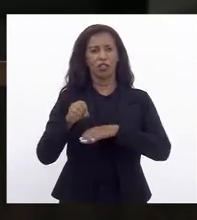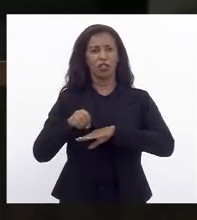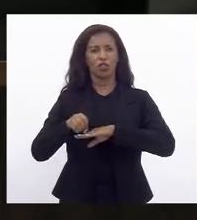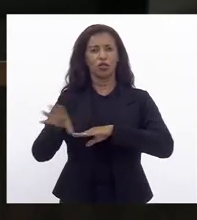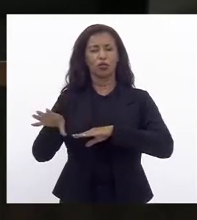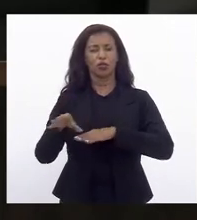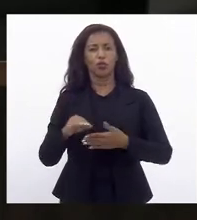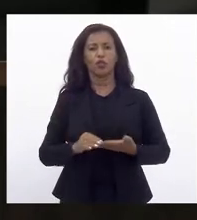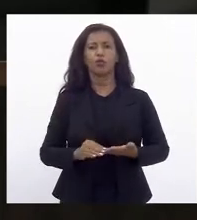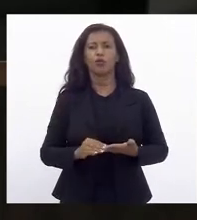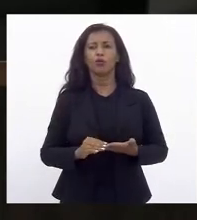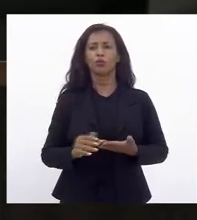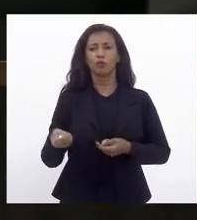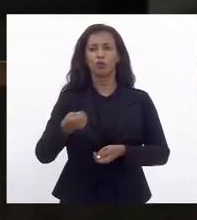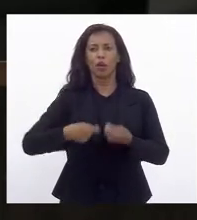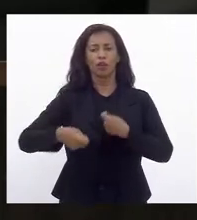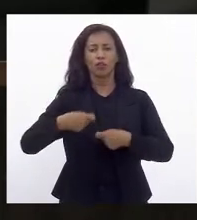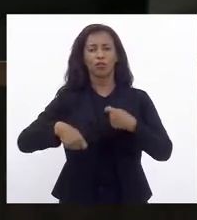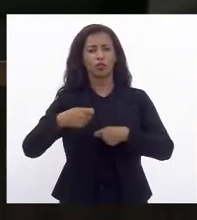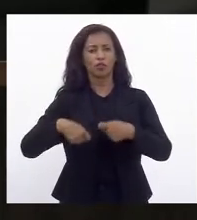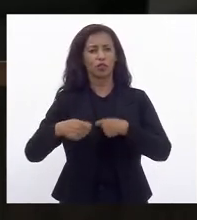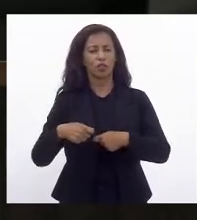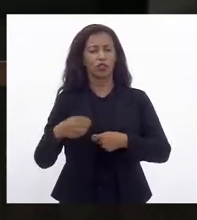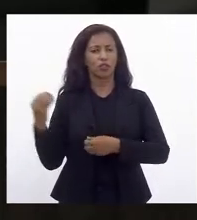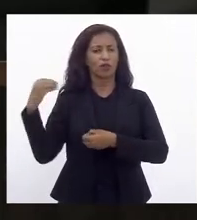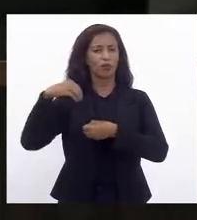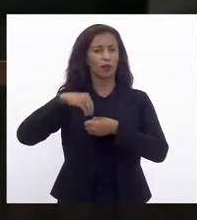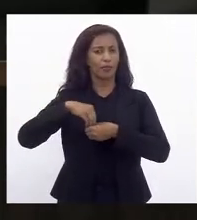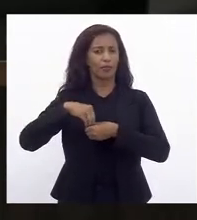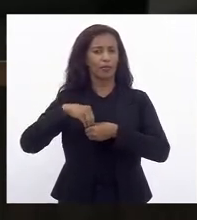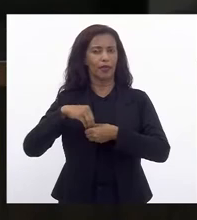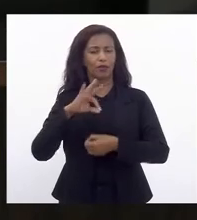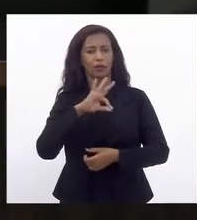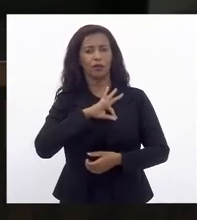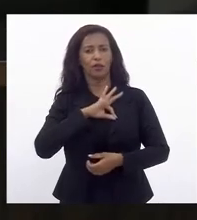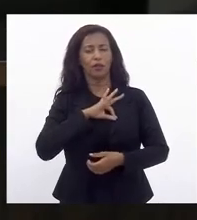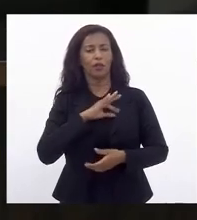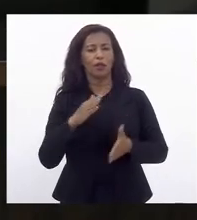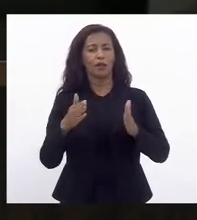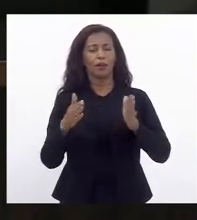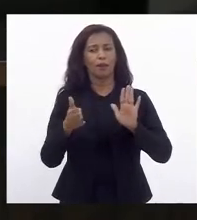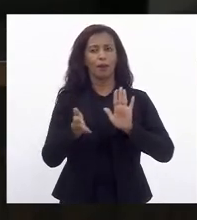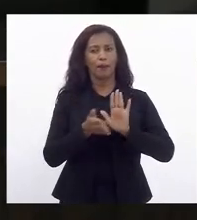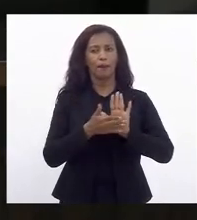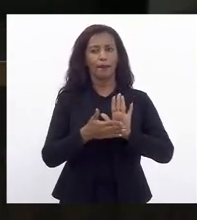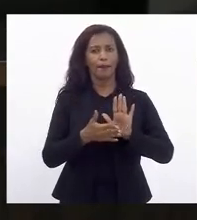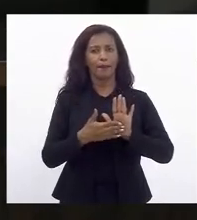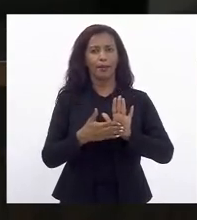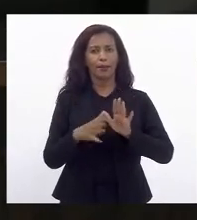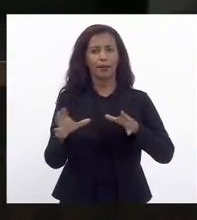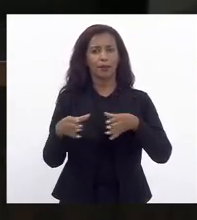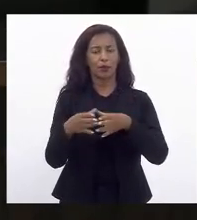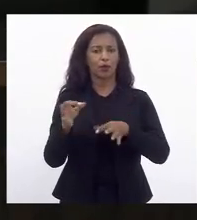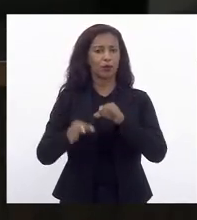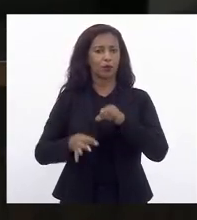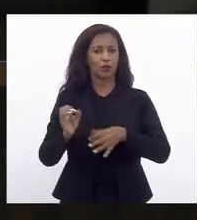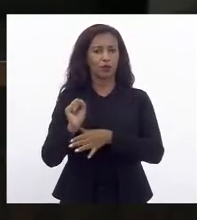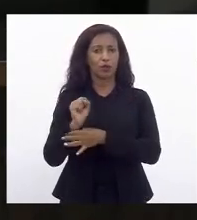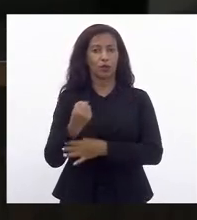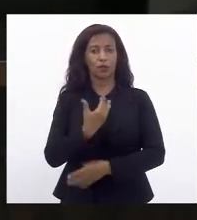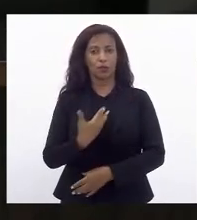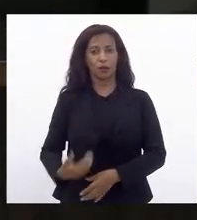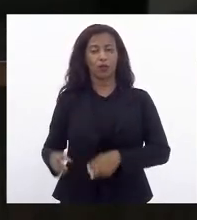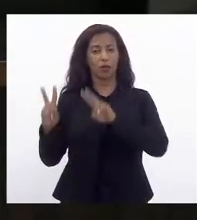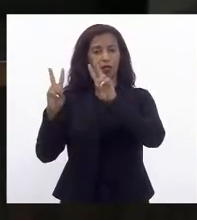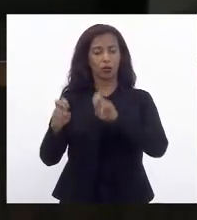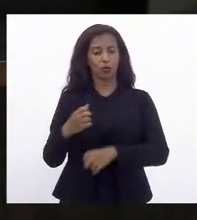em decorrência de atos administrativos disciplinares punitivos, pendendo de pareceres das comissões de Constituição e Justiça, Segurança Pública e Assunto de